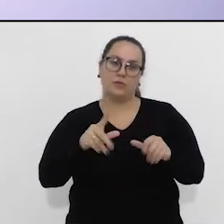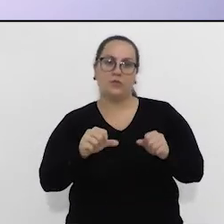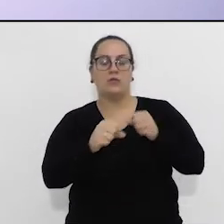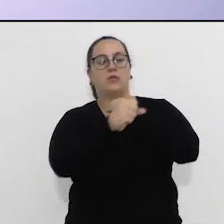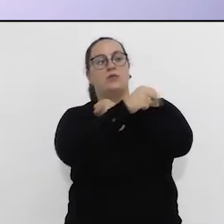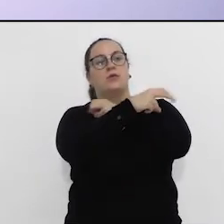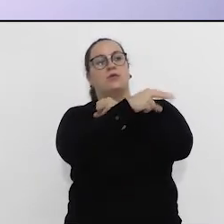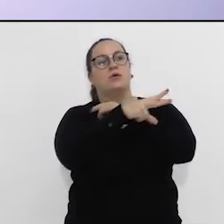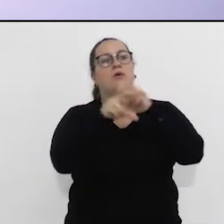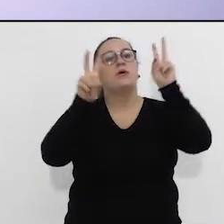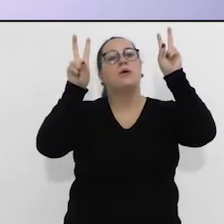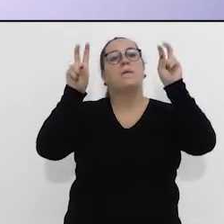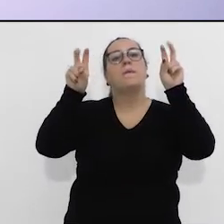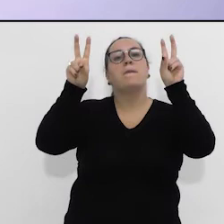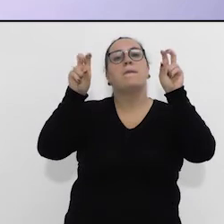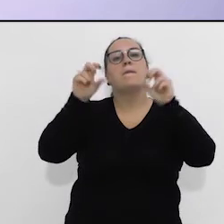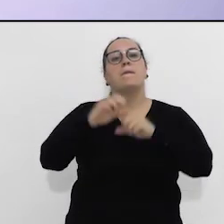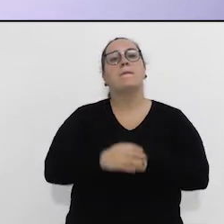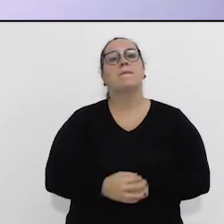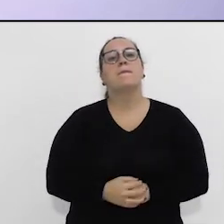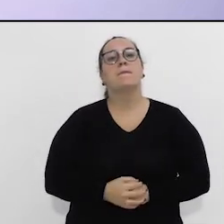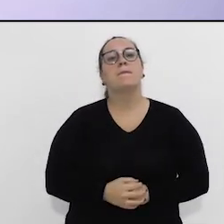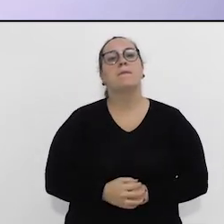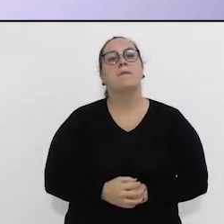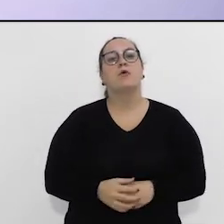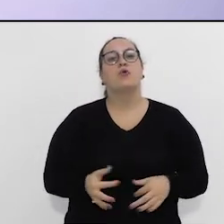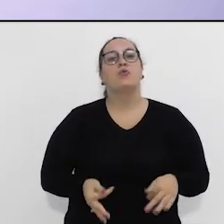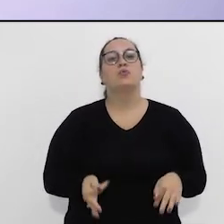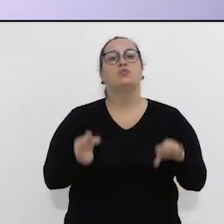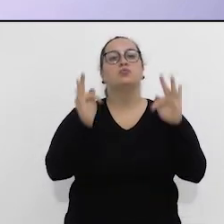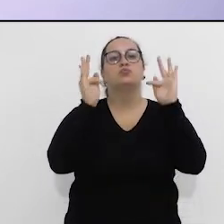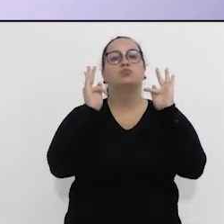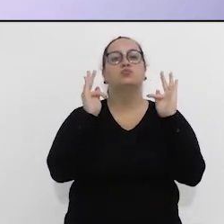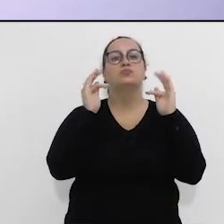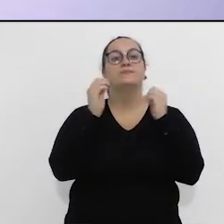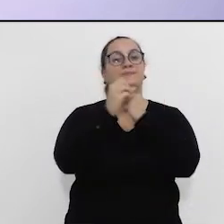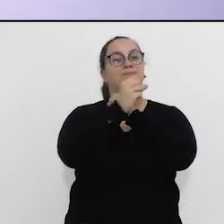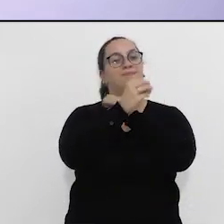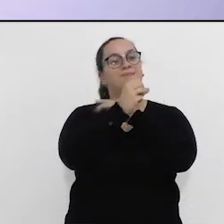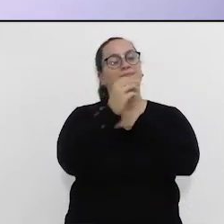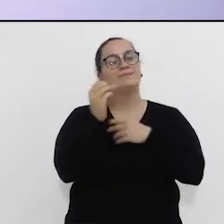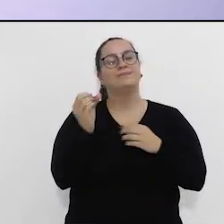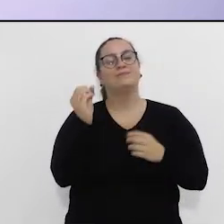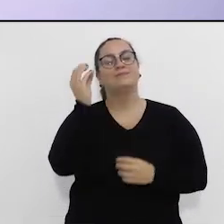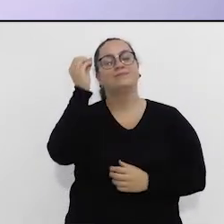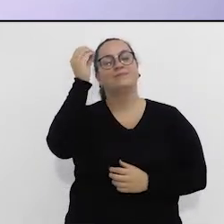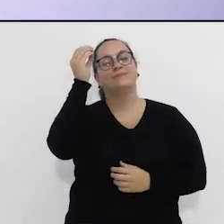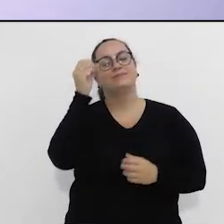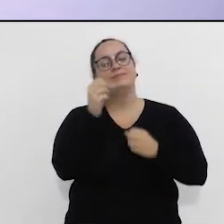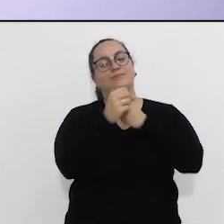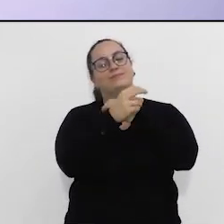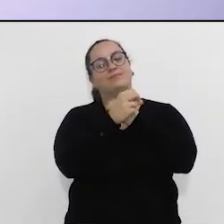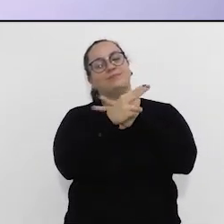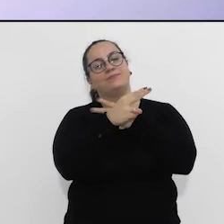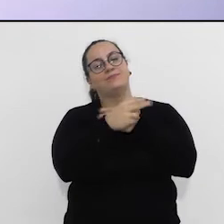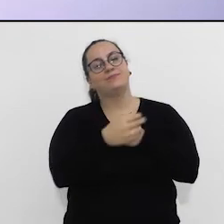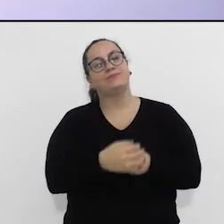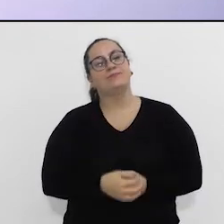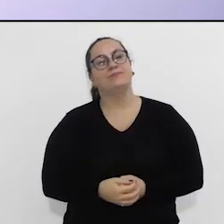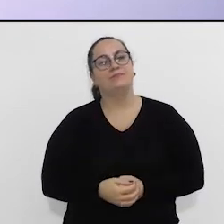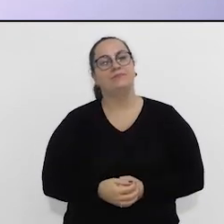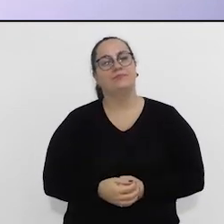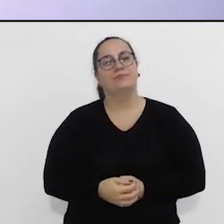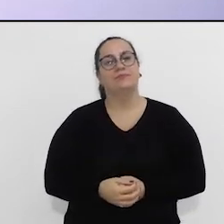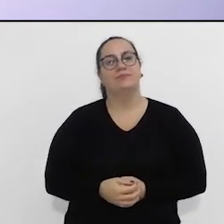sorteando vamos falar sobre turismo Avaré que é uma estância turística então